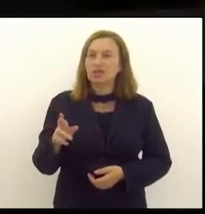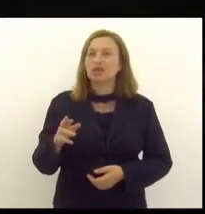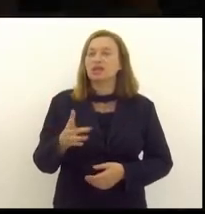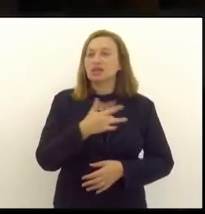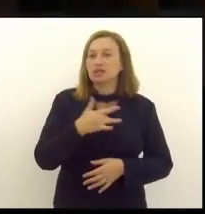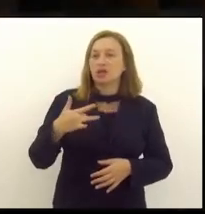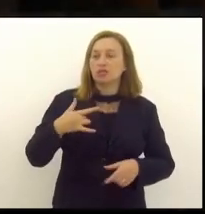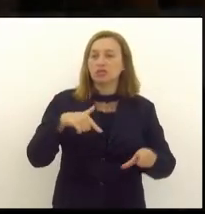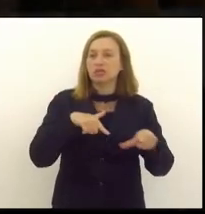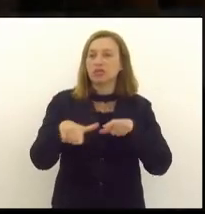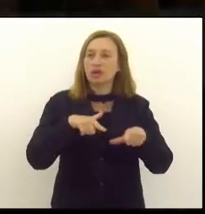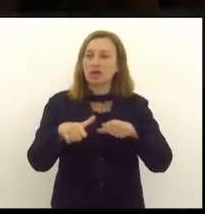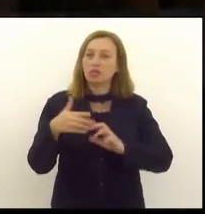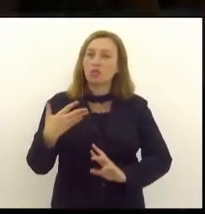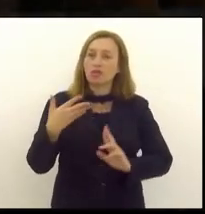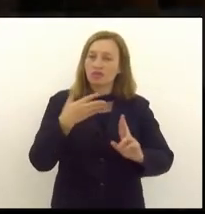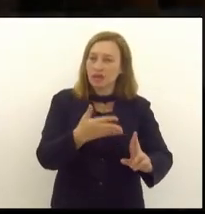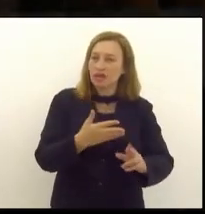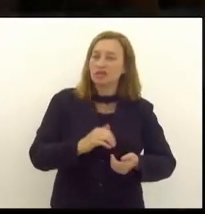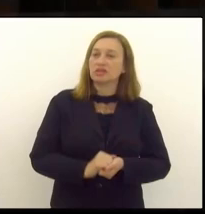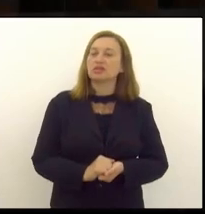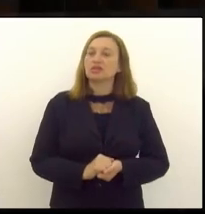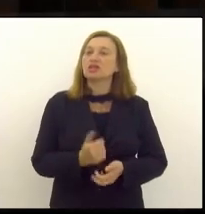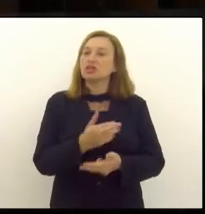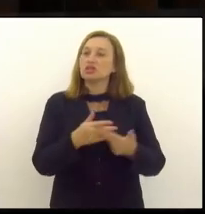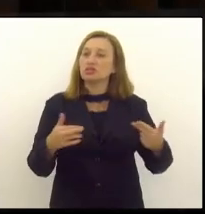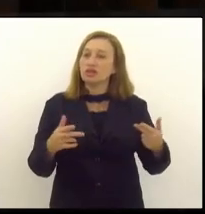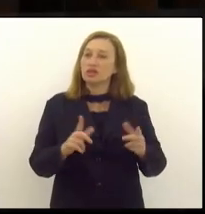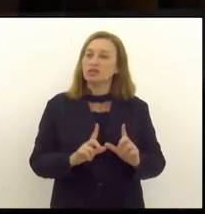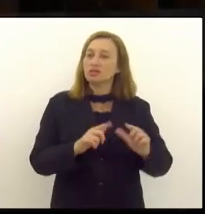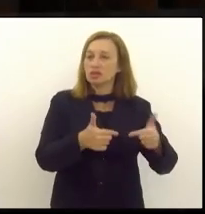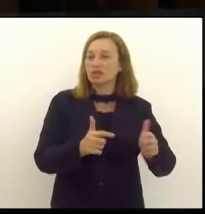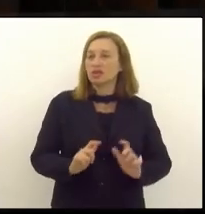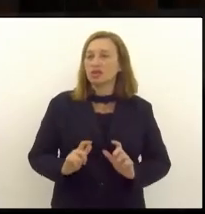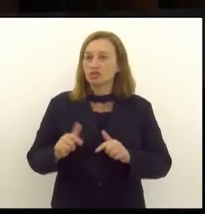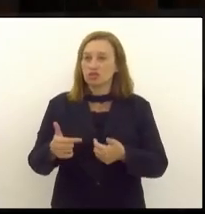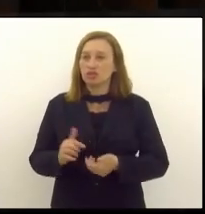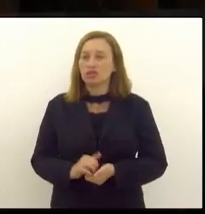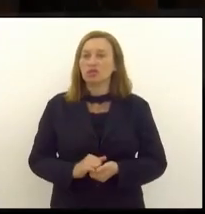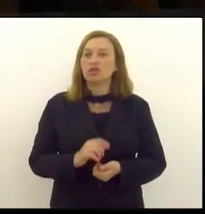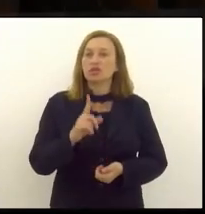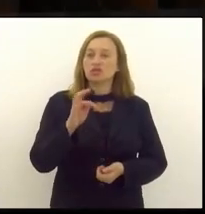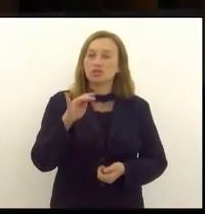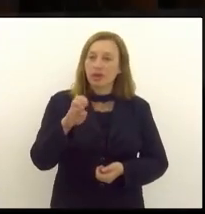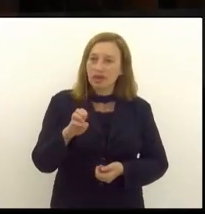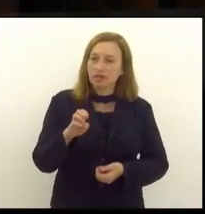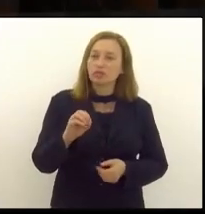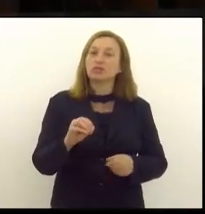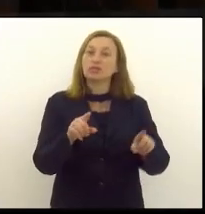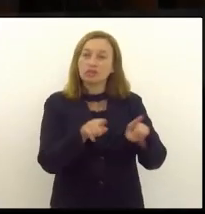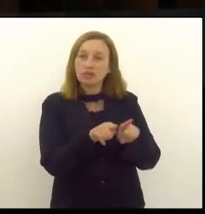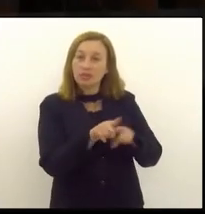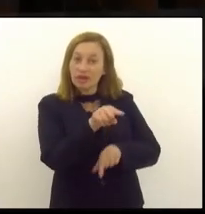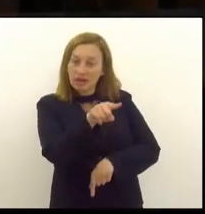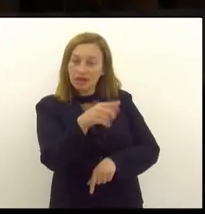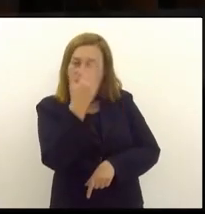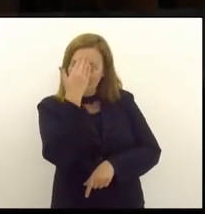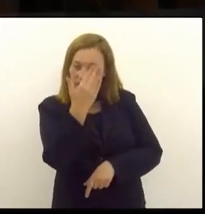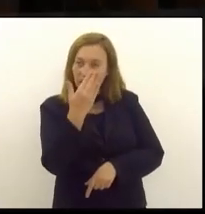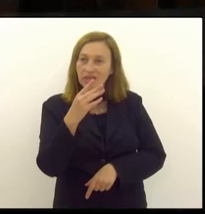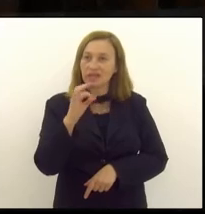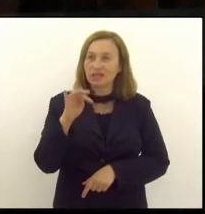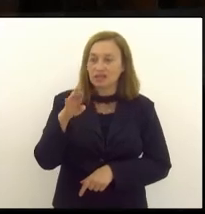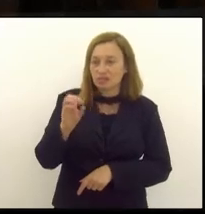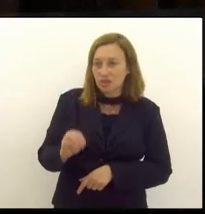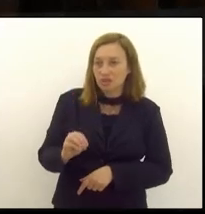Trabalhador foi um grande parceiro nas diversas ações que nós executamos. Gilberto também está ali, né? Obrigada, Casimiro de